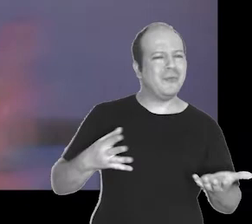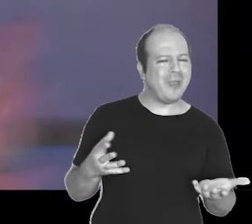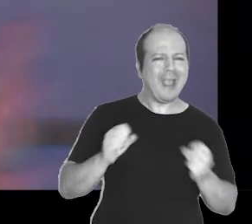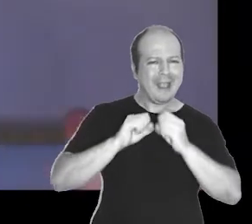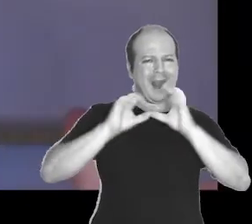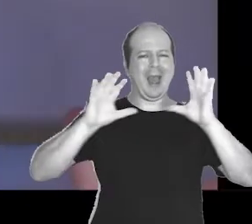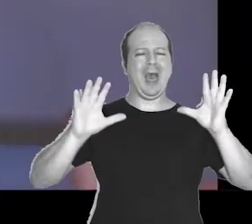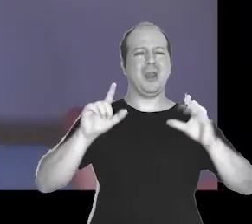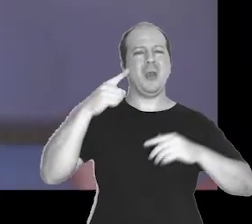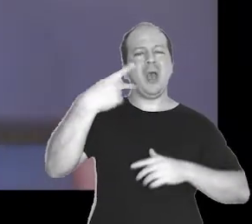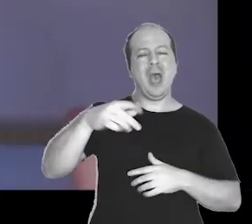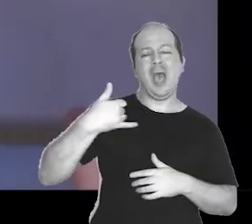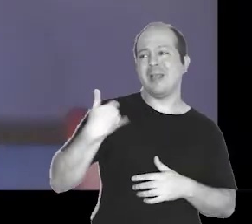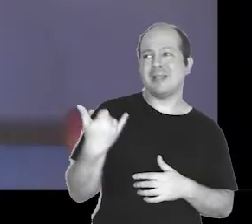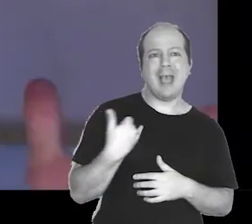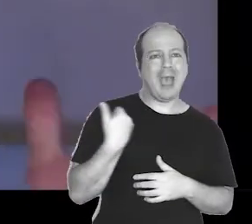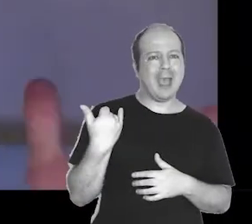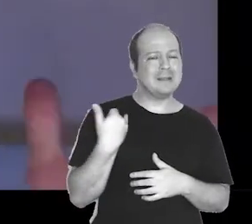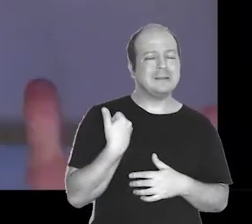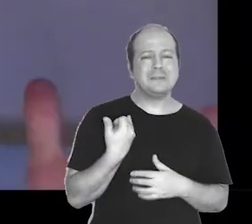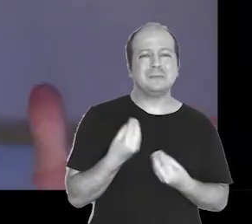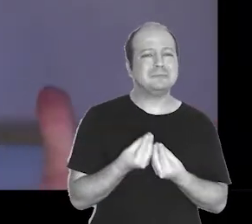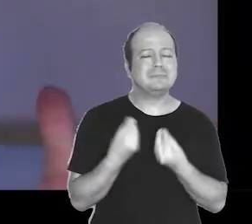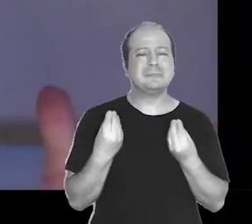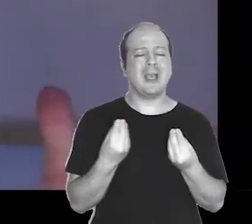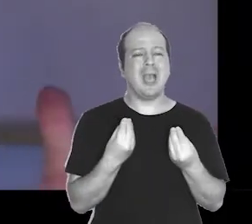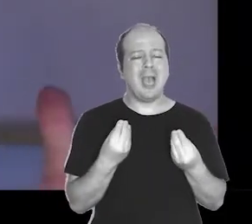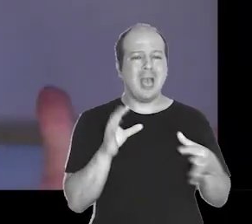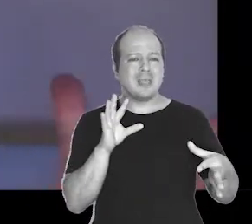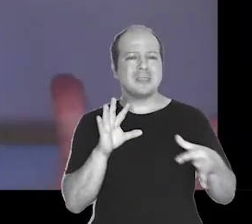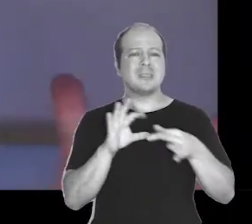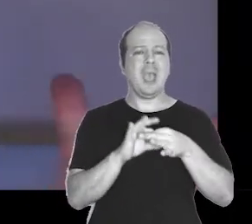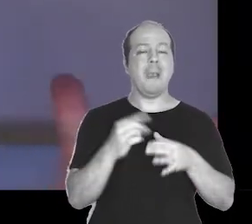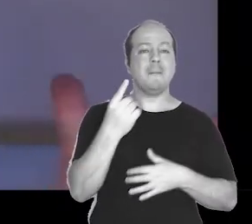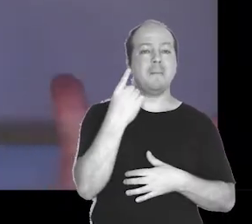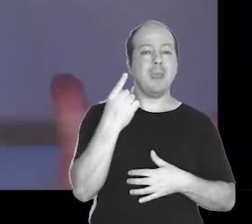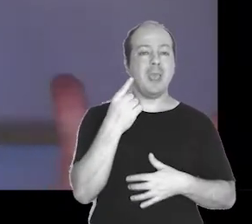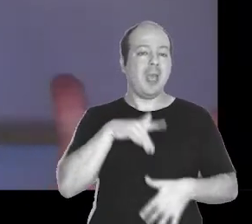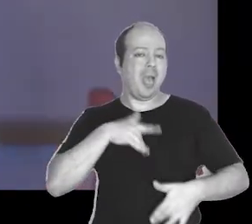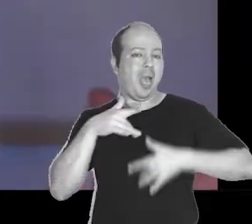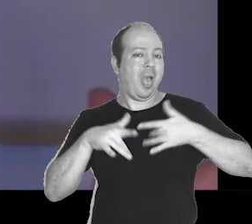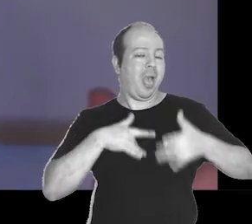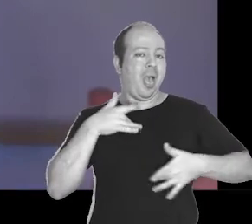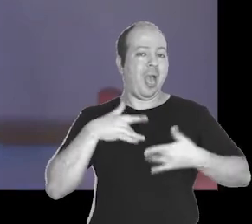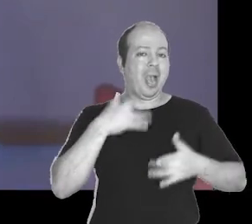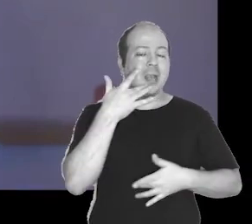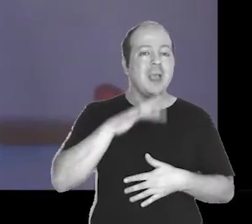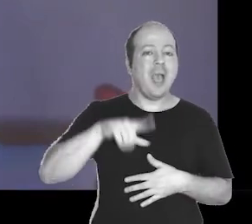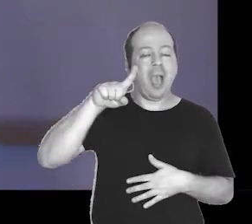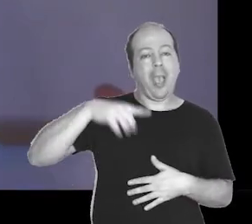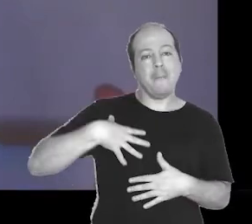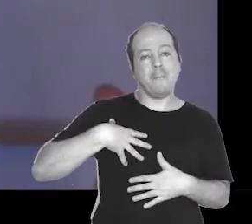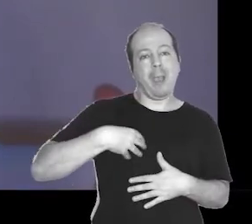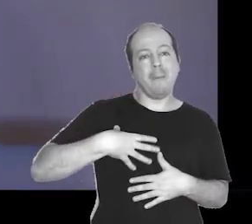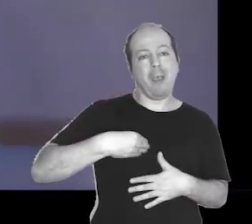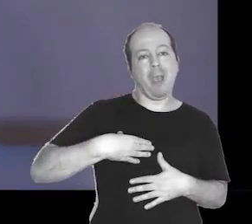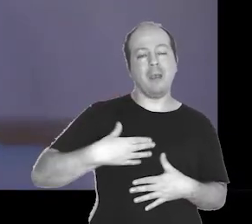claro que nesta idade o erotismo oral tem toda a associação do mundo com o primeiro prazer de toda criança, mamar.